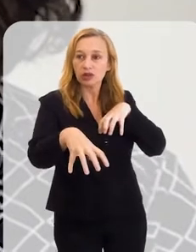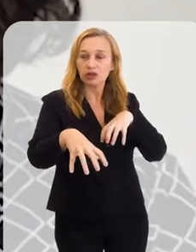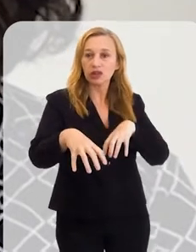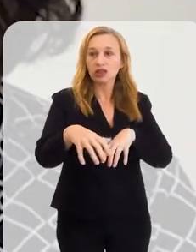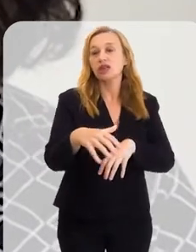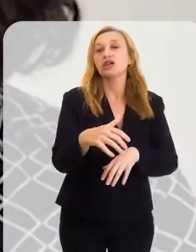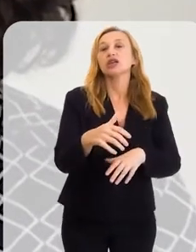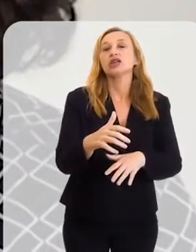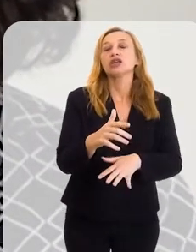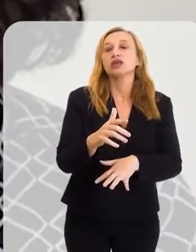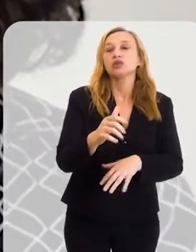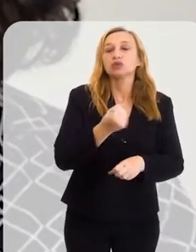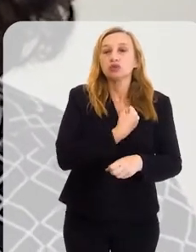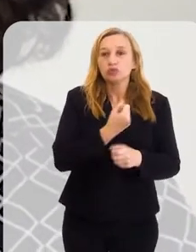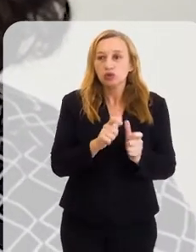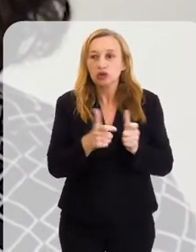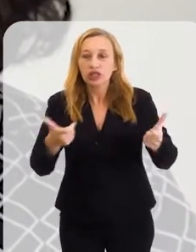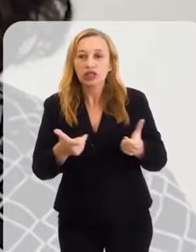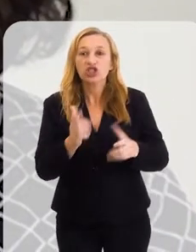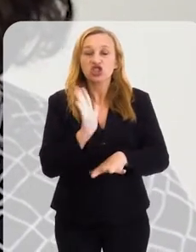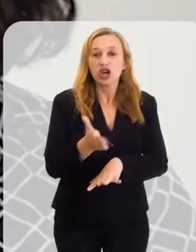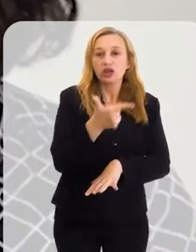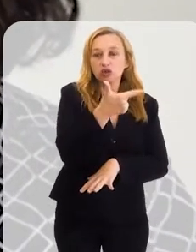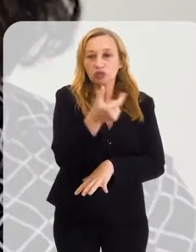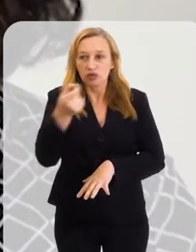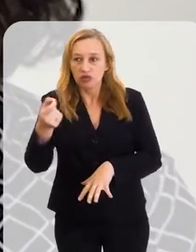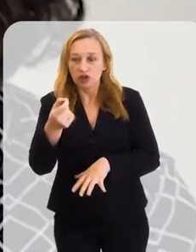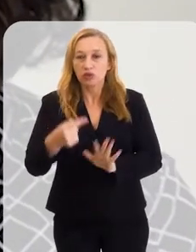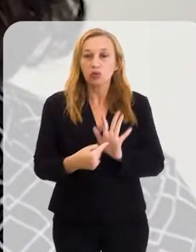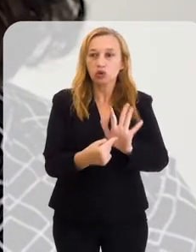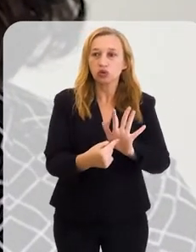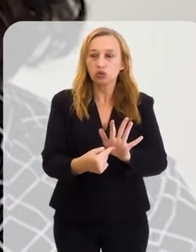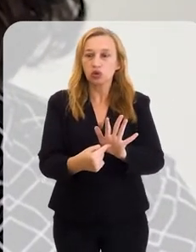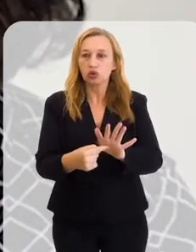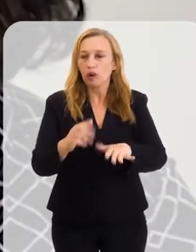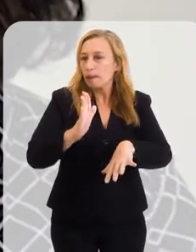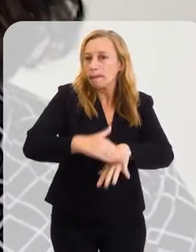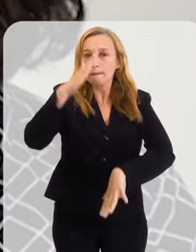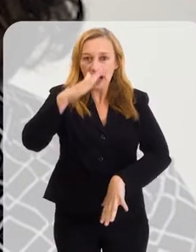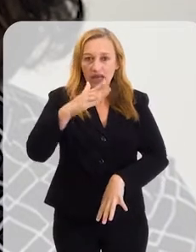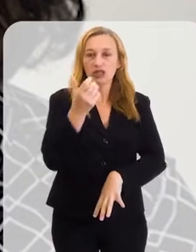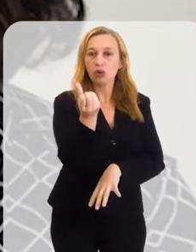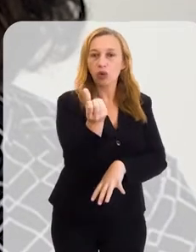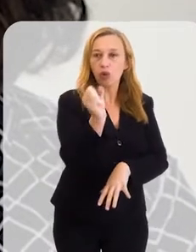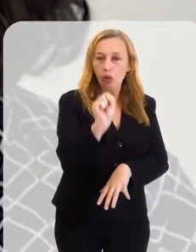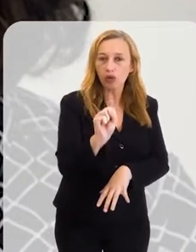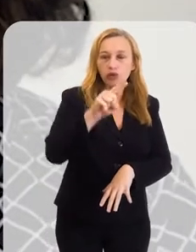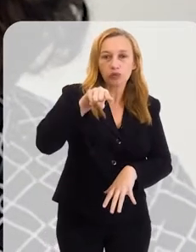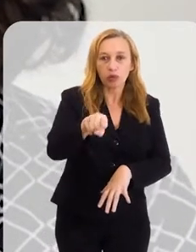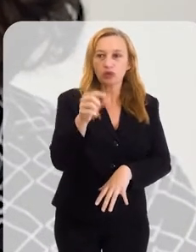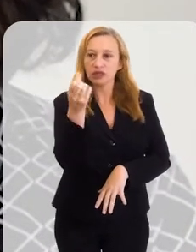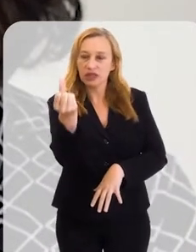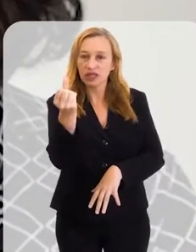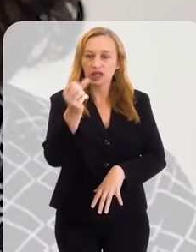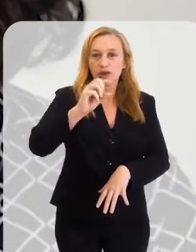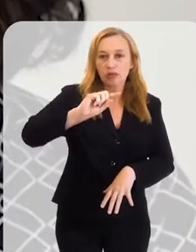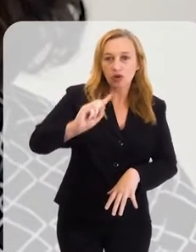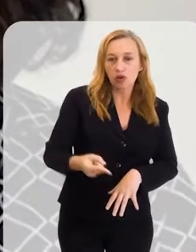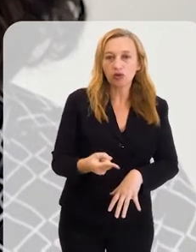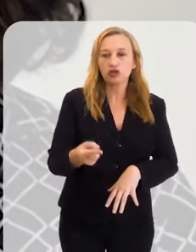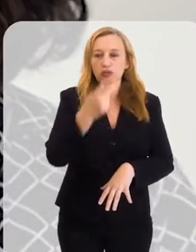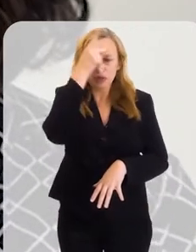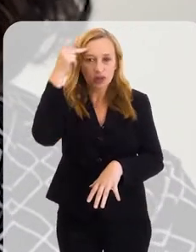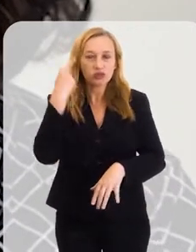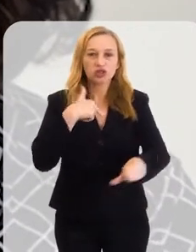Em 2020, já no contexto da pandemia, o levantamento apontou um aumento de 8,6 milhões de